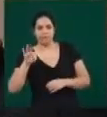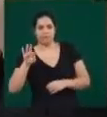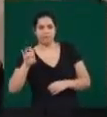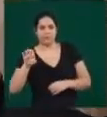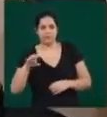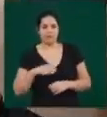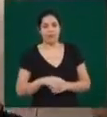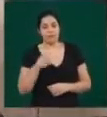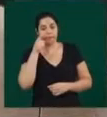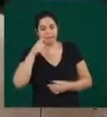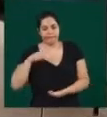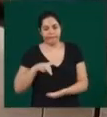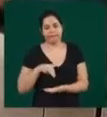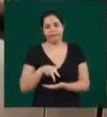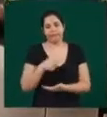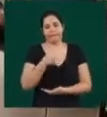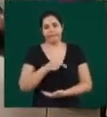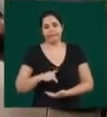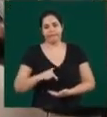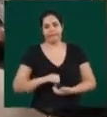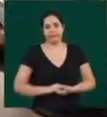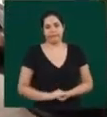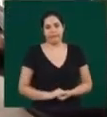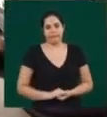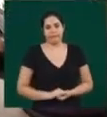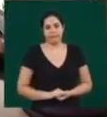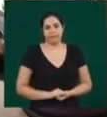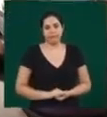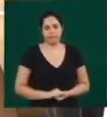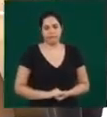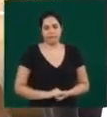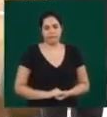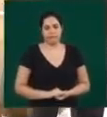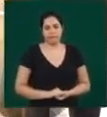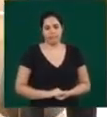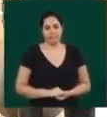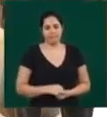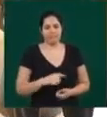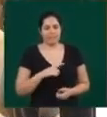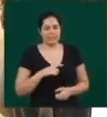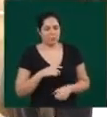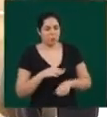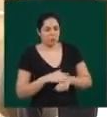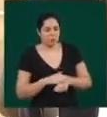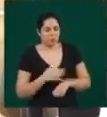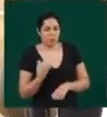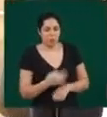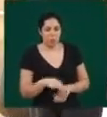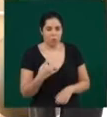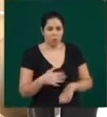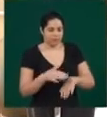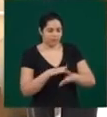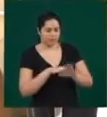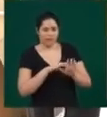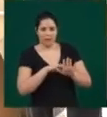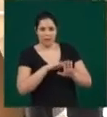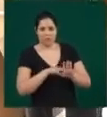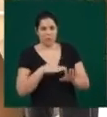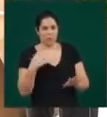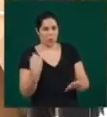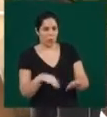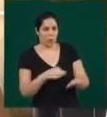a mobilidade da aposentada que luta contra as doenças reumáticas. Eu tinha dores nas mãos,